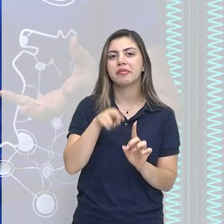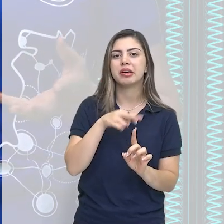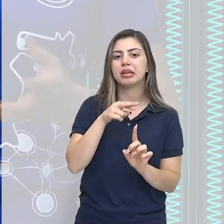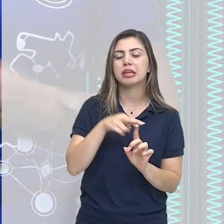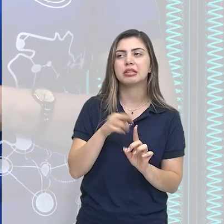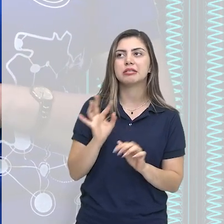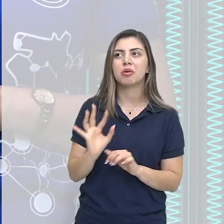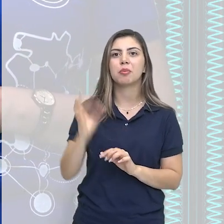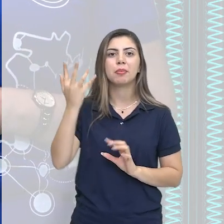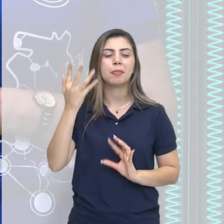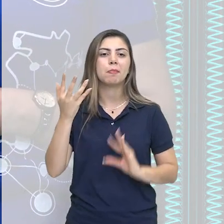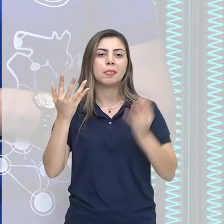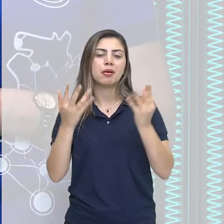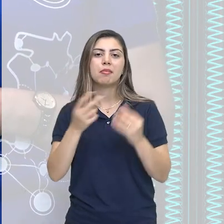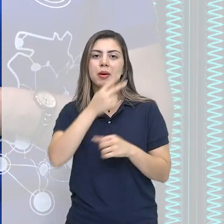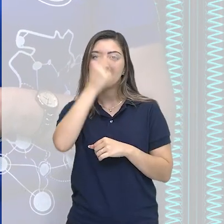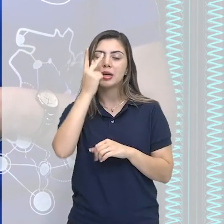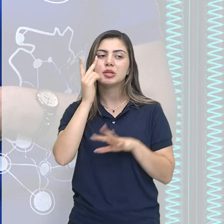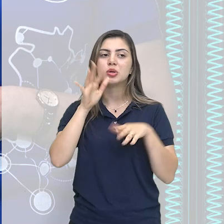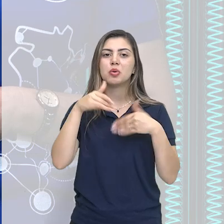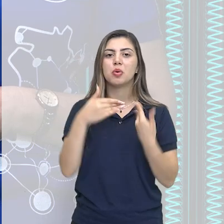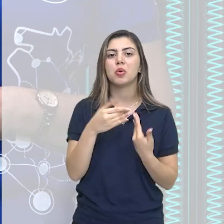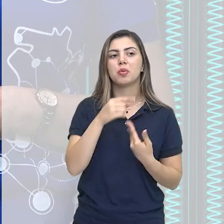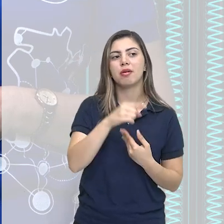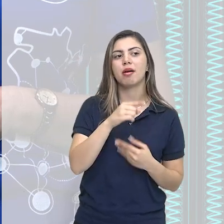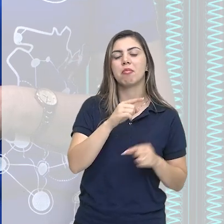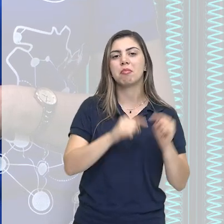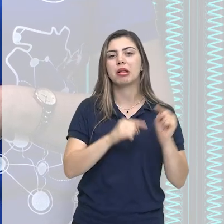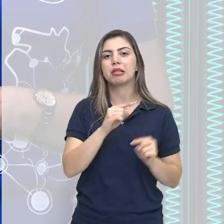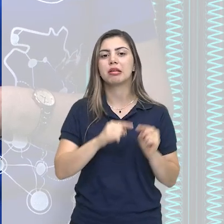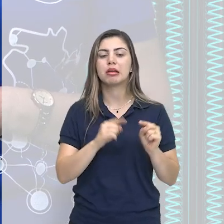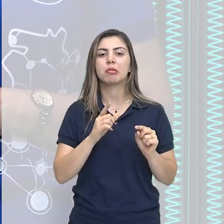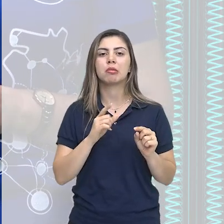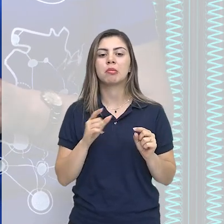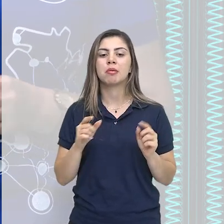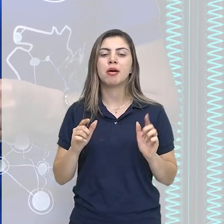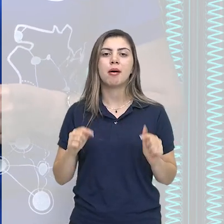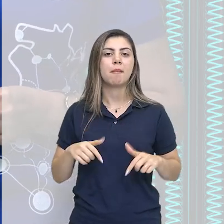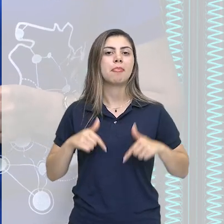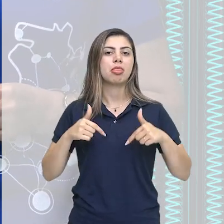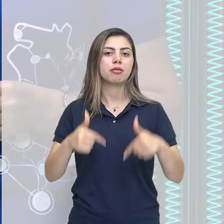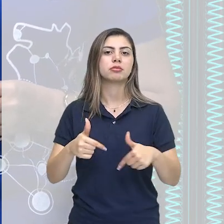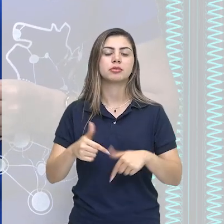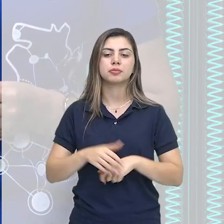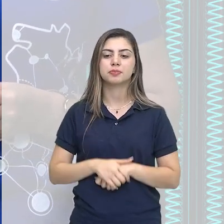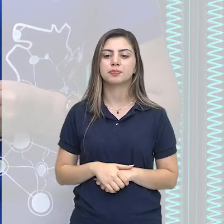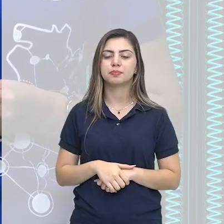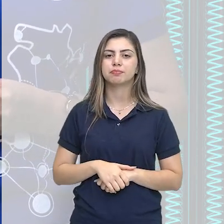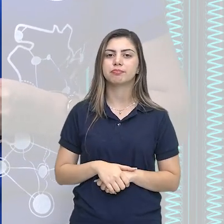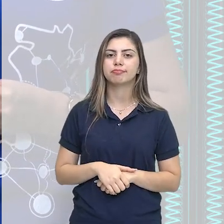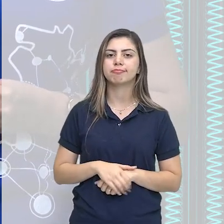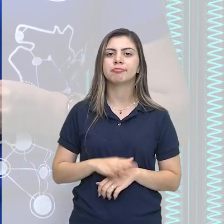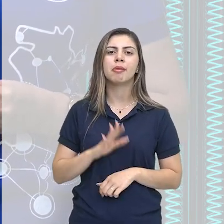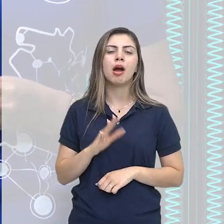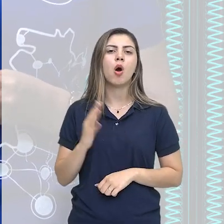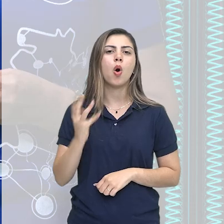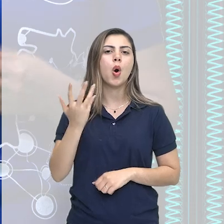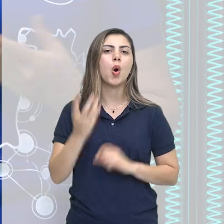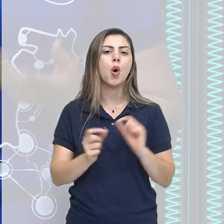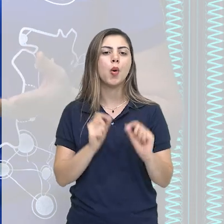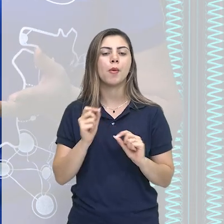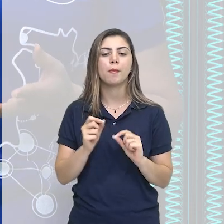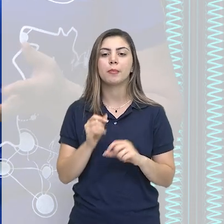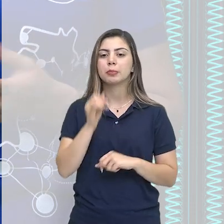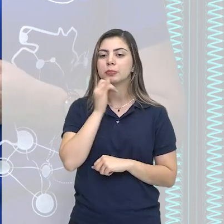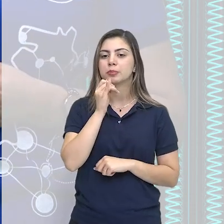coisa que está acontecendo com a pessoa ou com o ser, para indicar uma ação. E aí o que acontece?